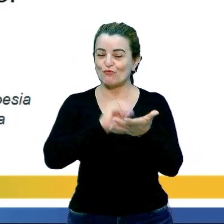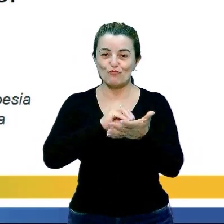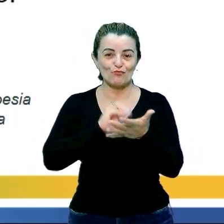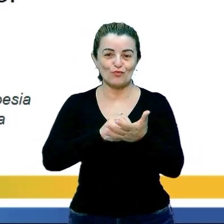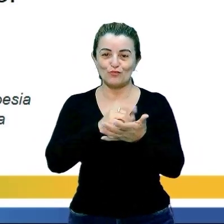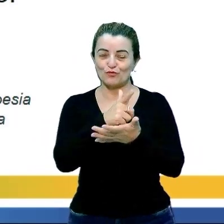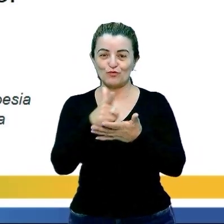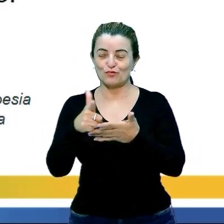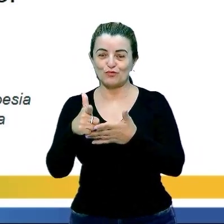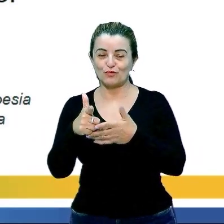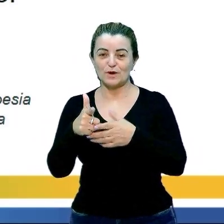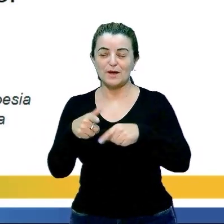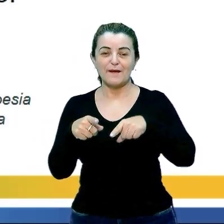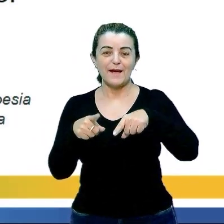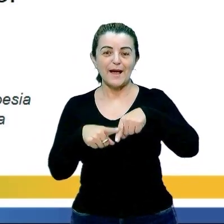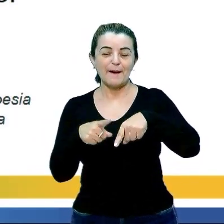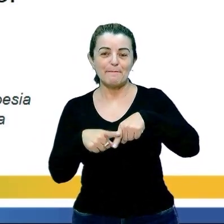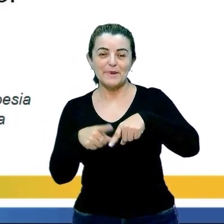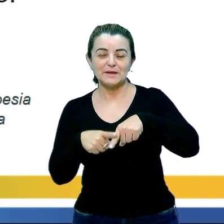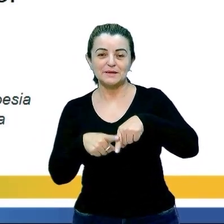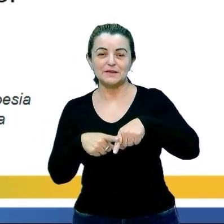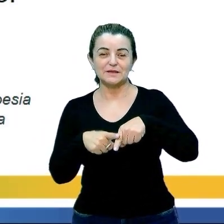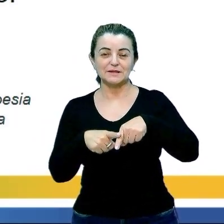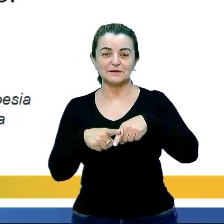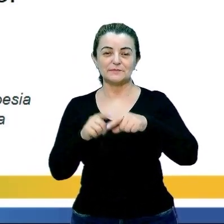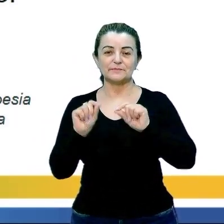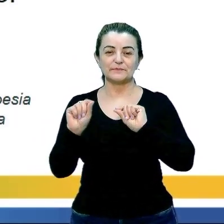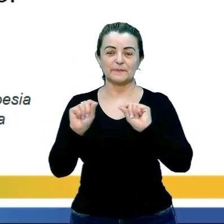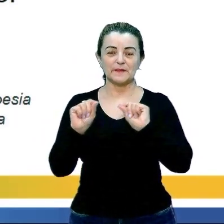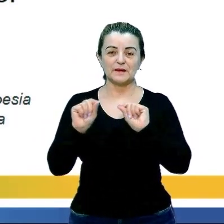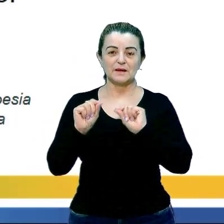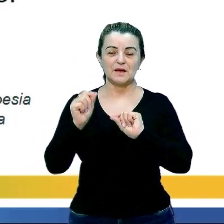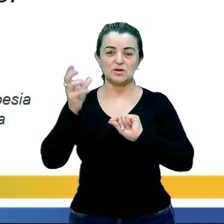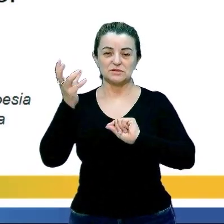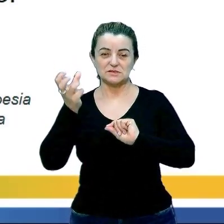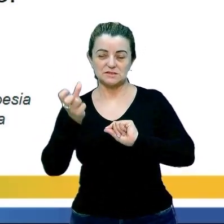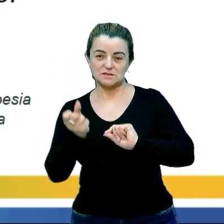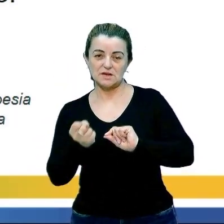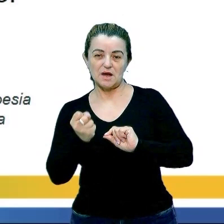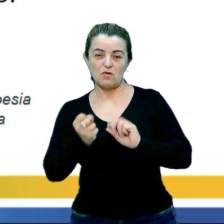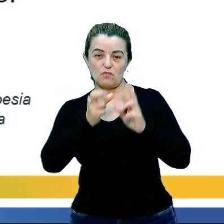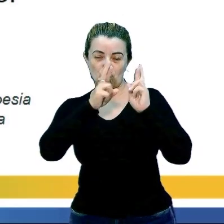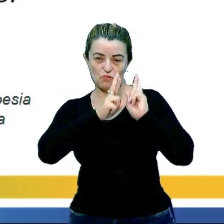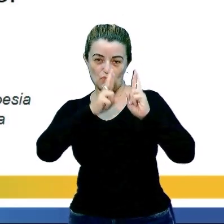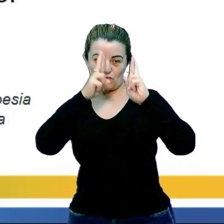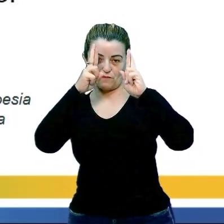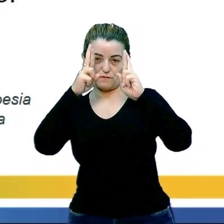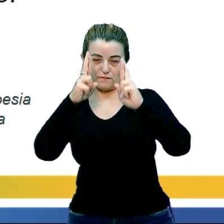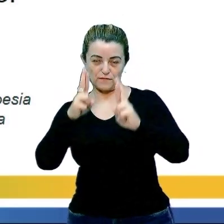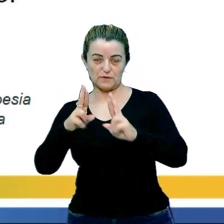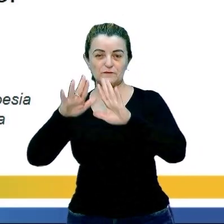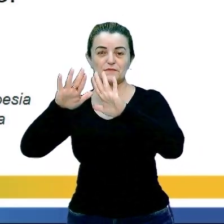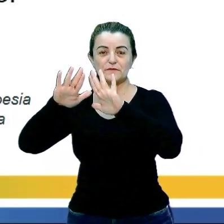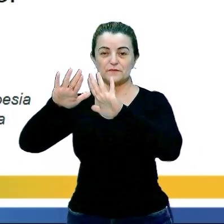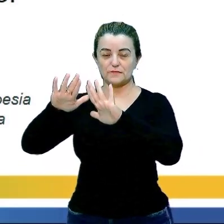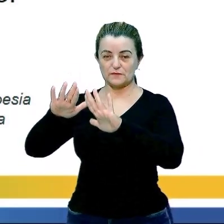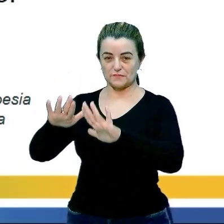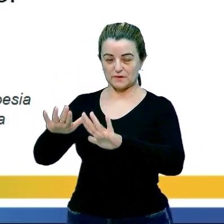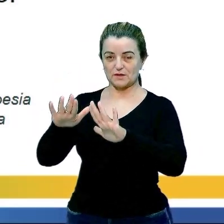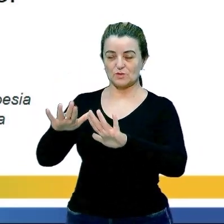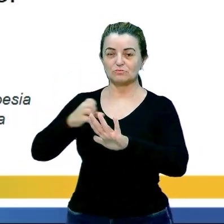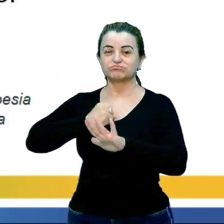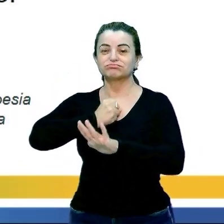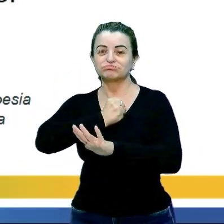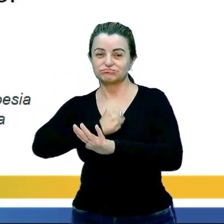Vossa perna encanarei. Salvo o devido respeito, ficarei muito